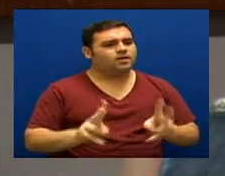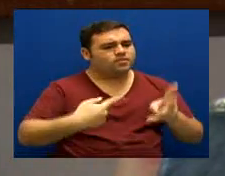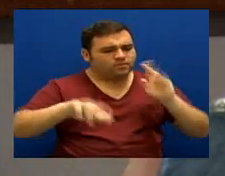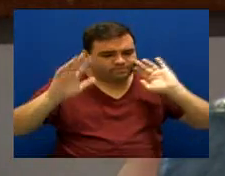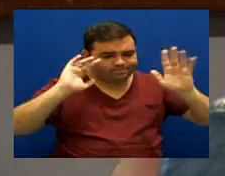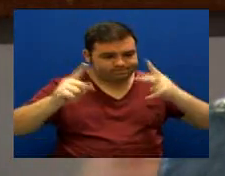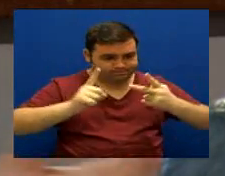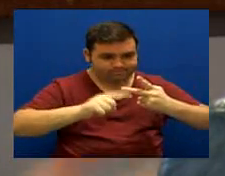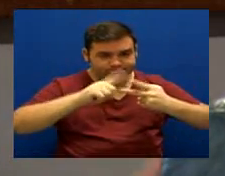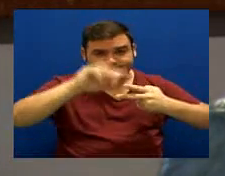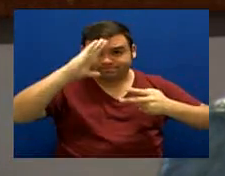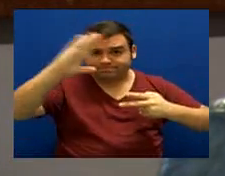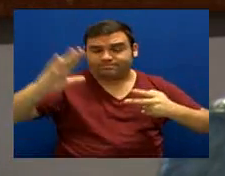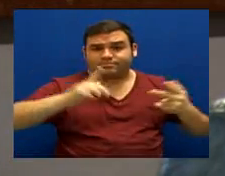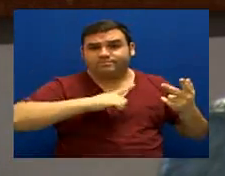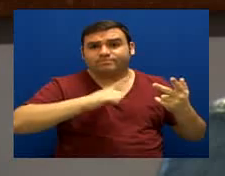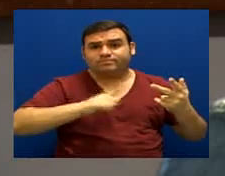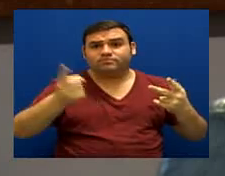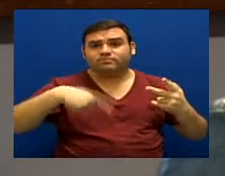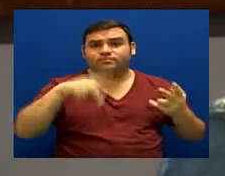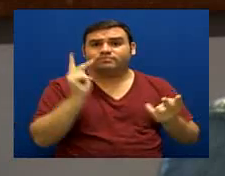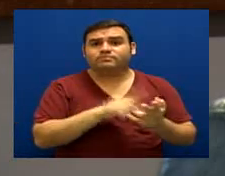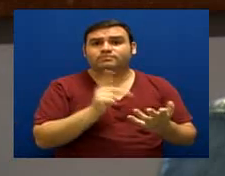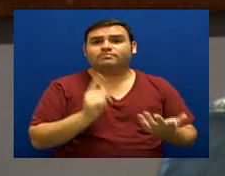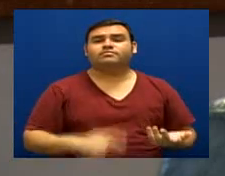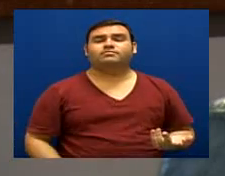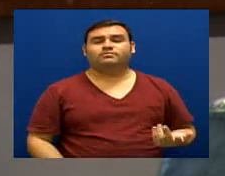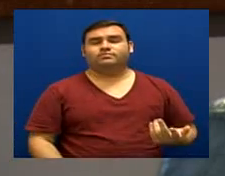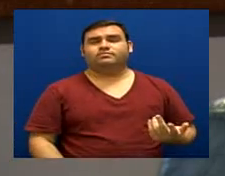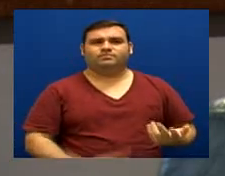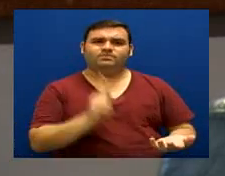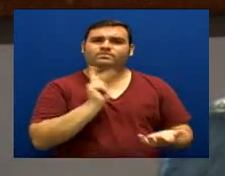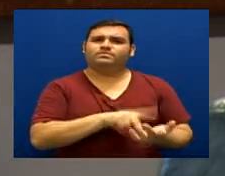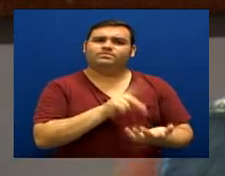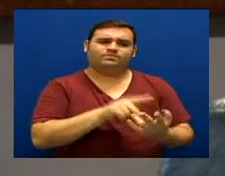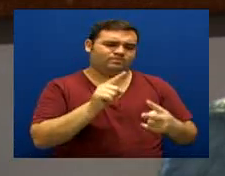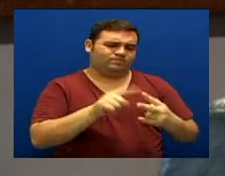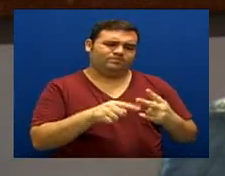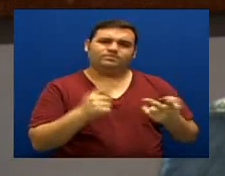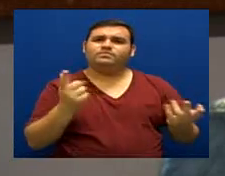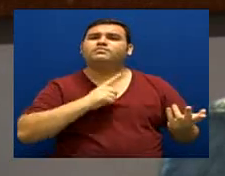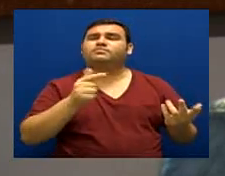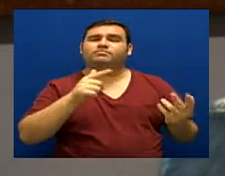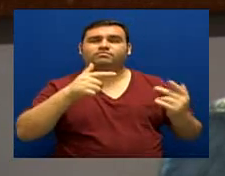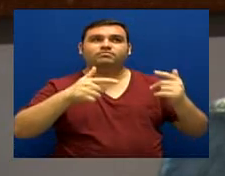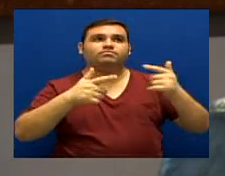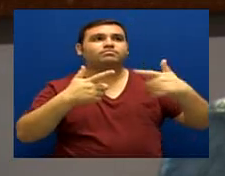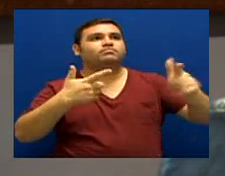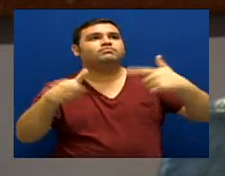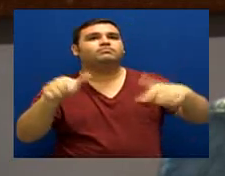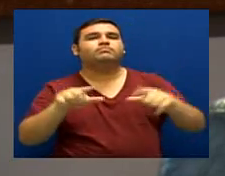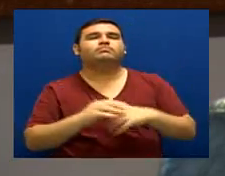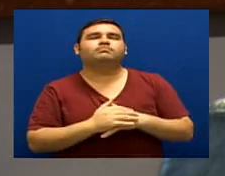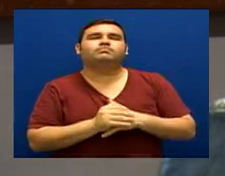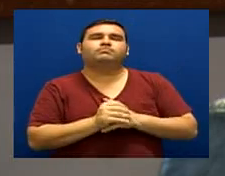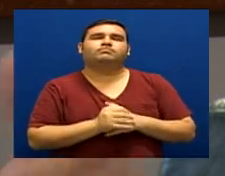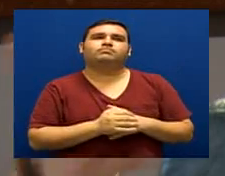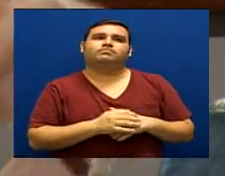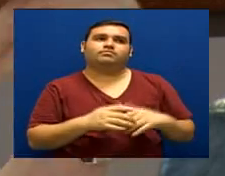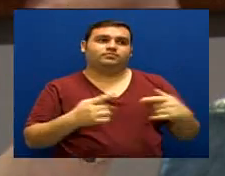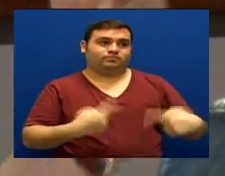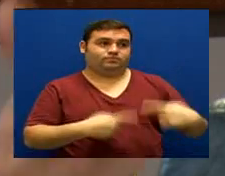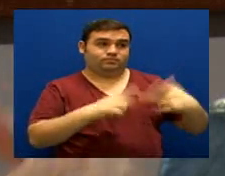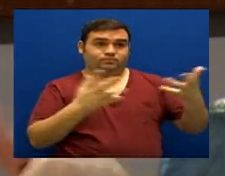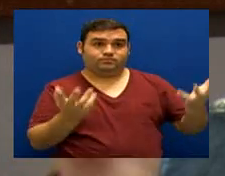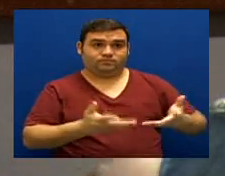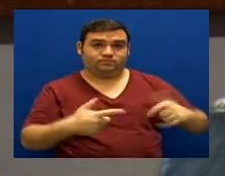nessas duas prioridades eu acho que elas são verdadeiras mesmo né são verdadeiras mesmo e o que mais é esse debate